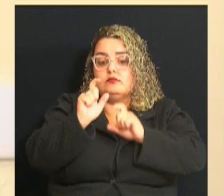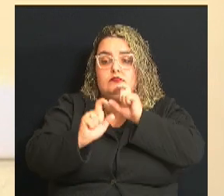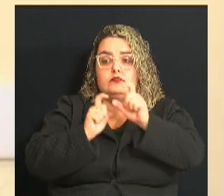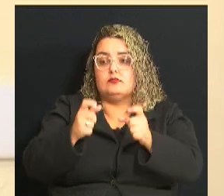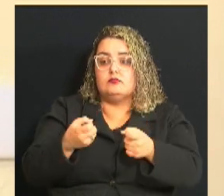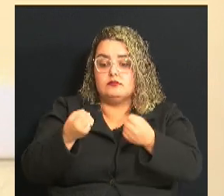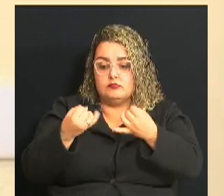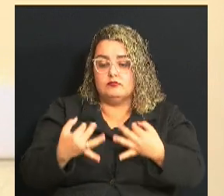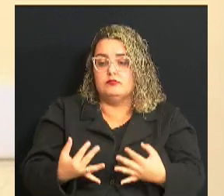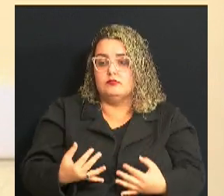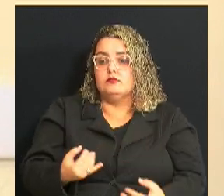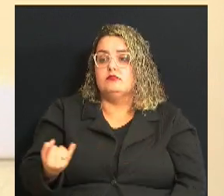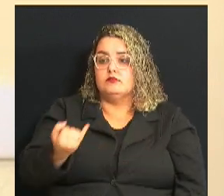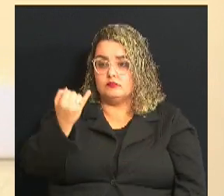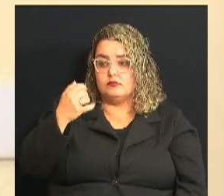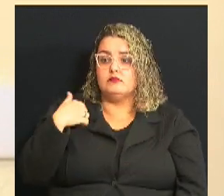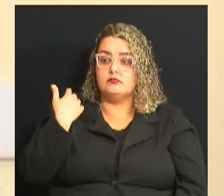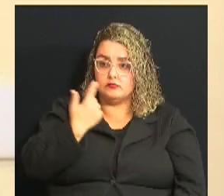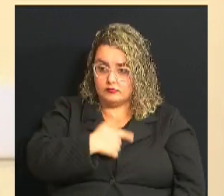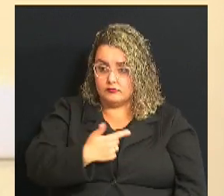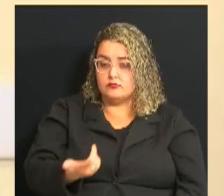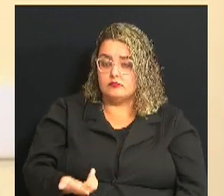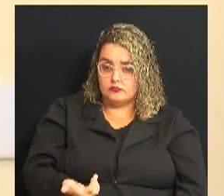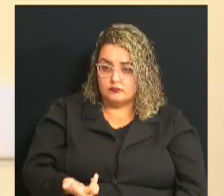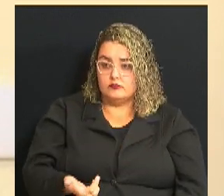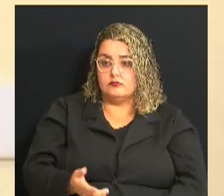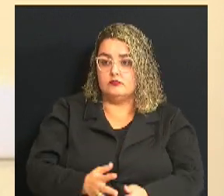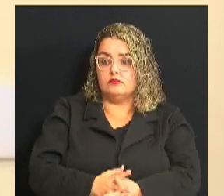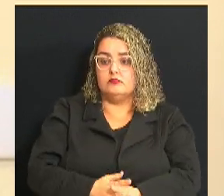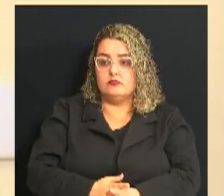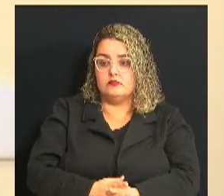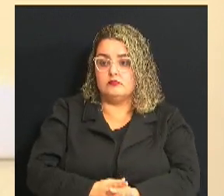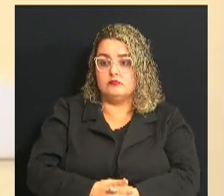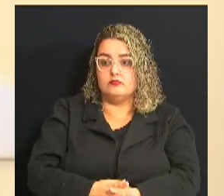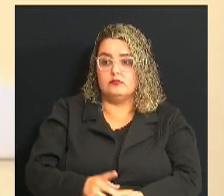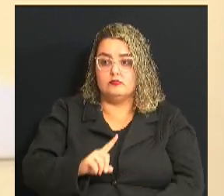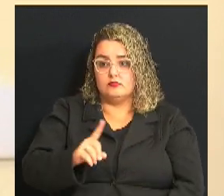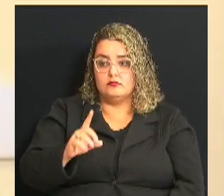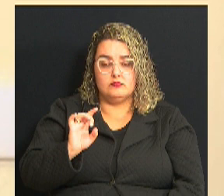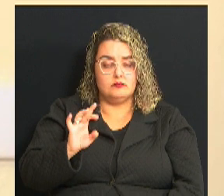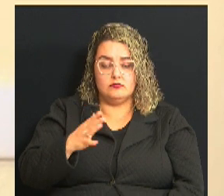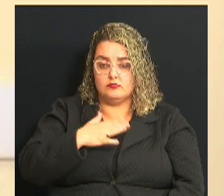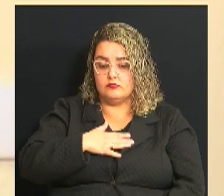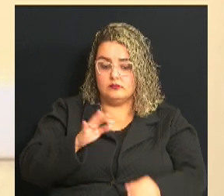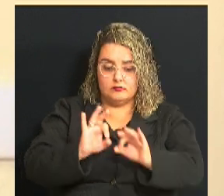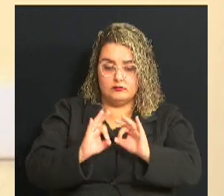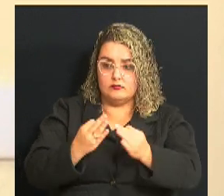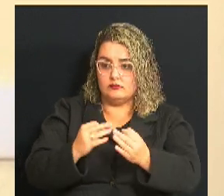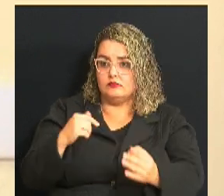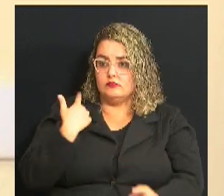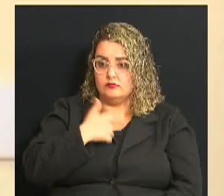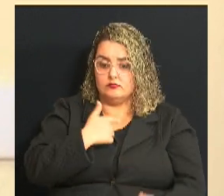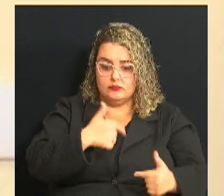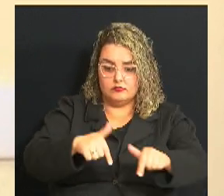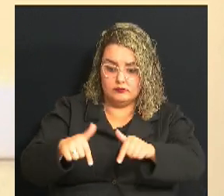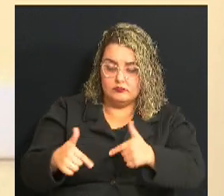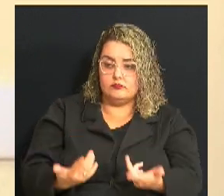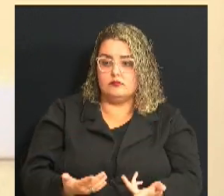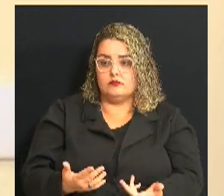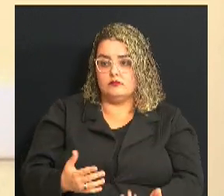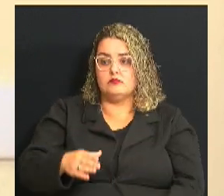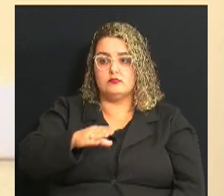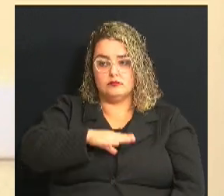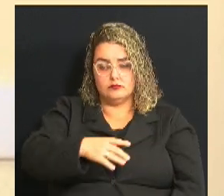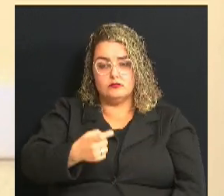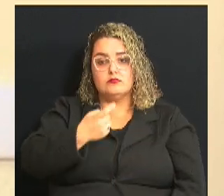quão importante é para nós, e não só a minha família, o nosso trabalho, acho que para Campinas, como